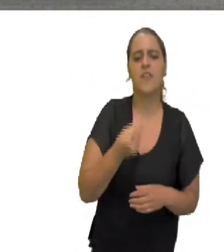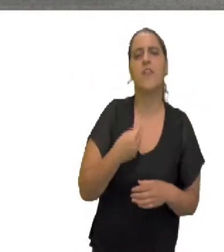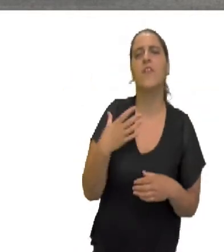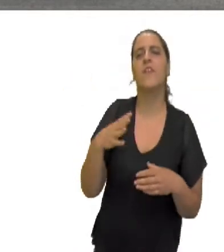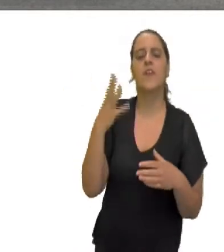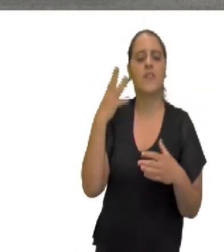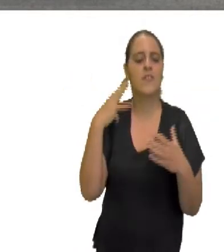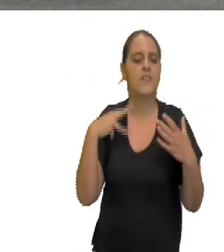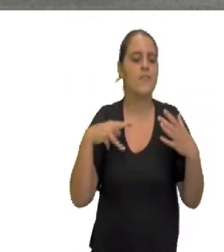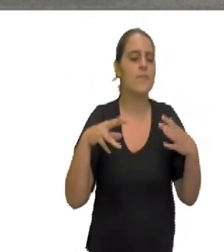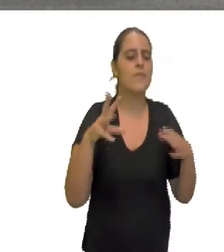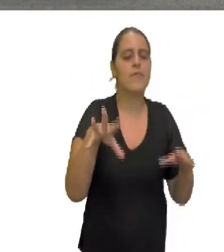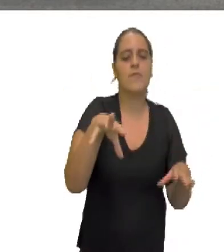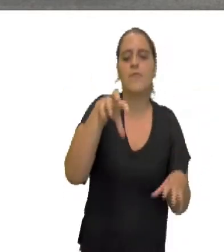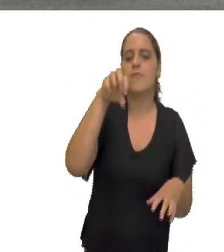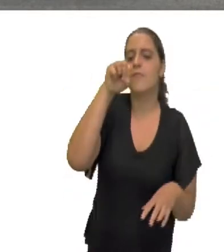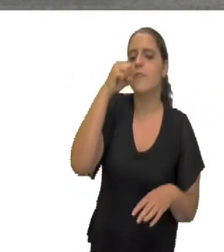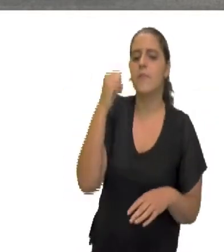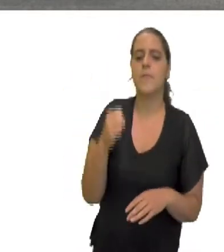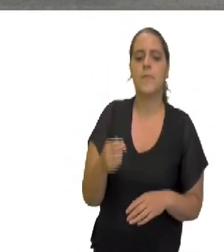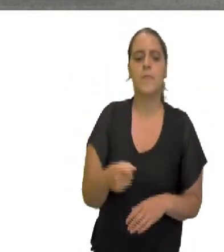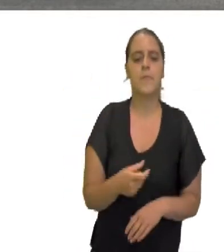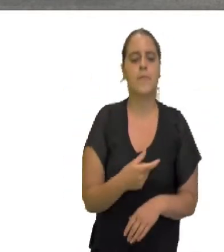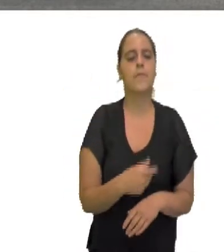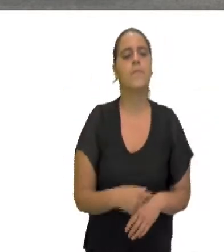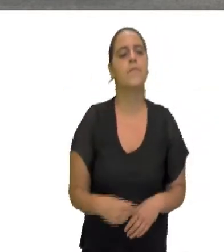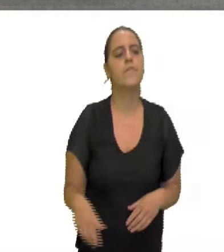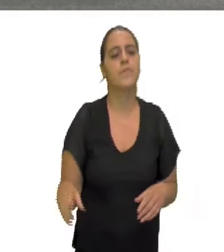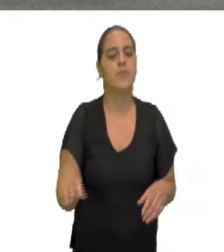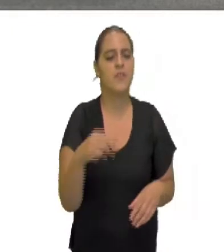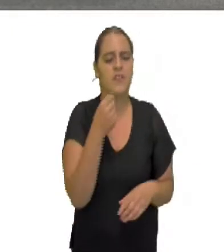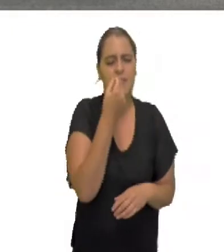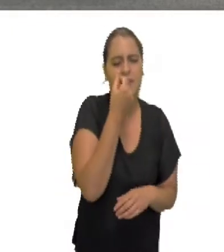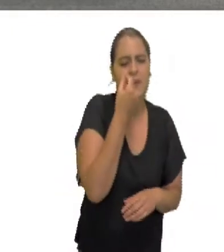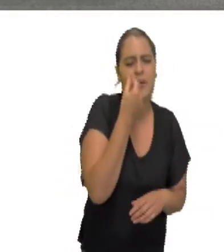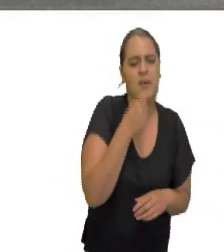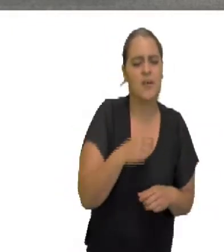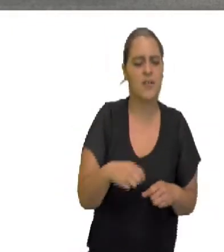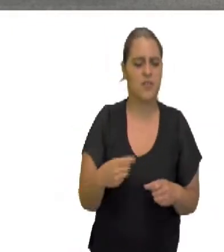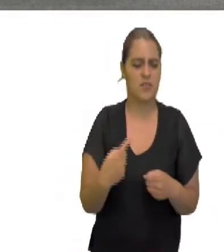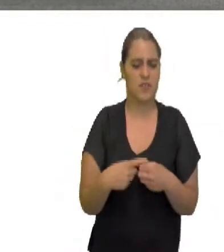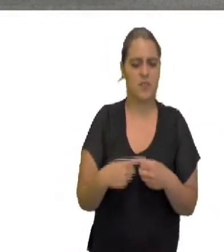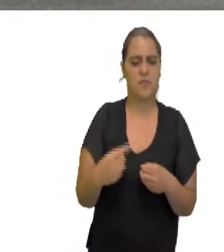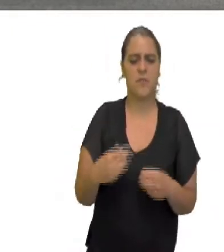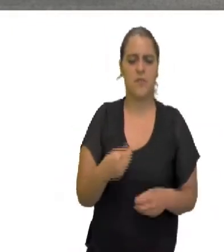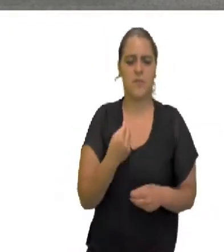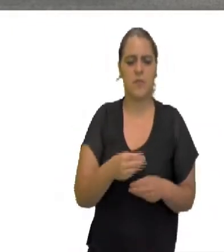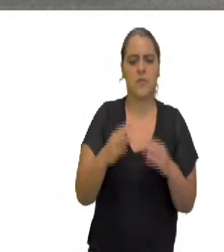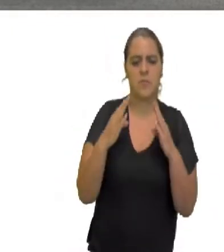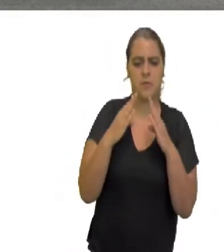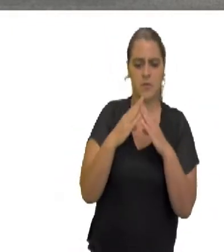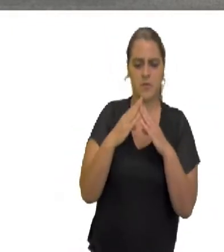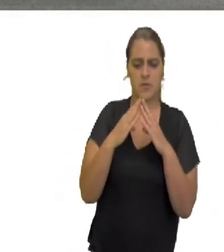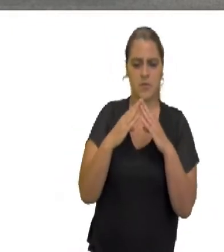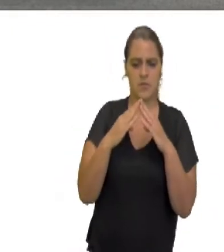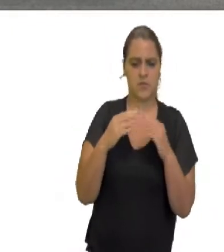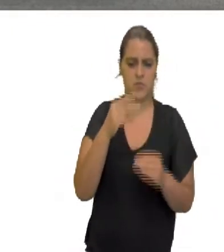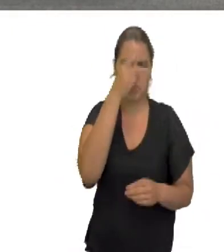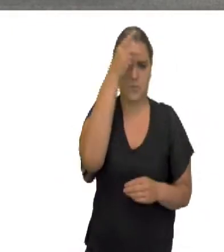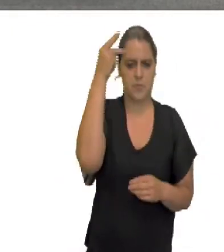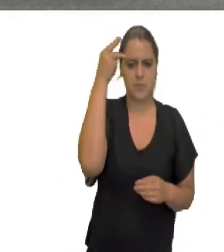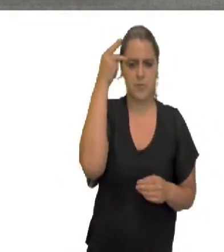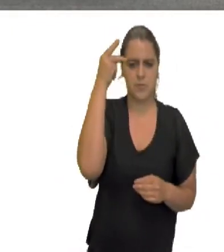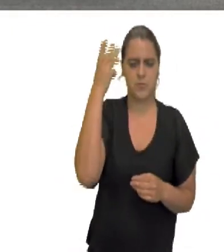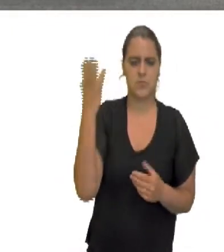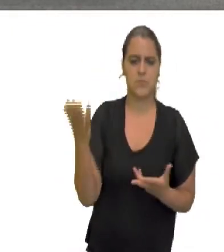à disposição dele. E o rato da cidade, ele vivia numa residência, na casa de uma